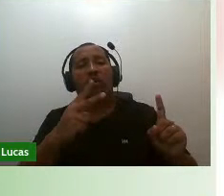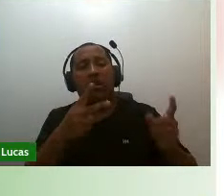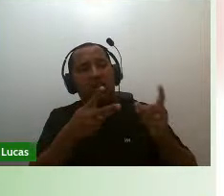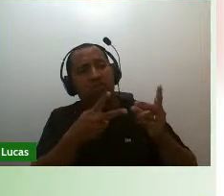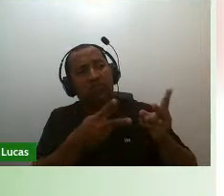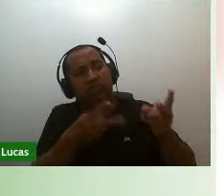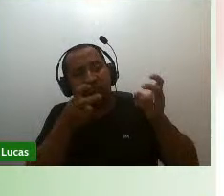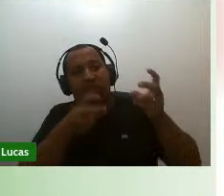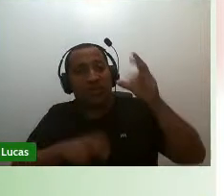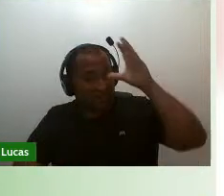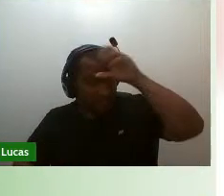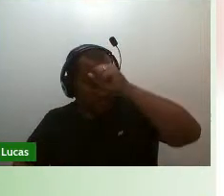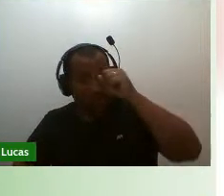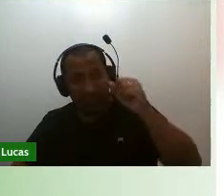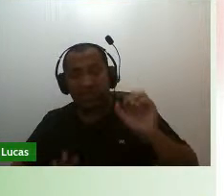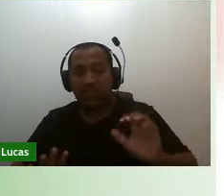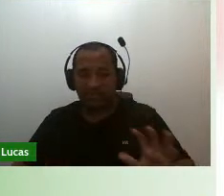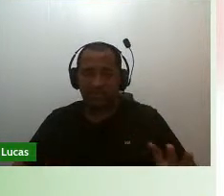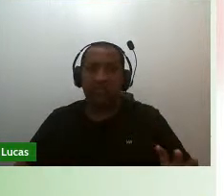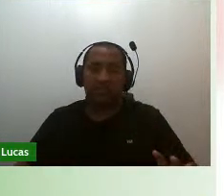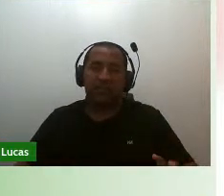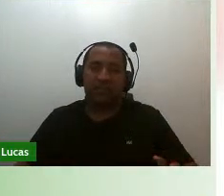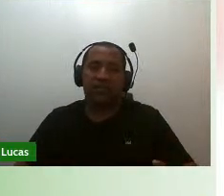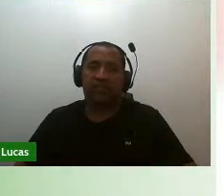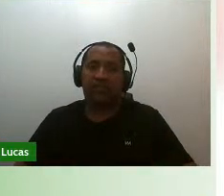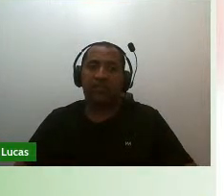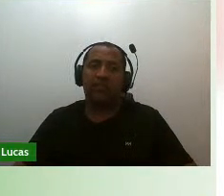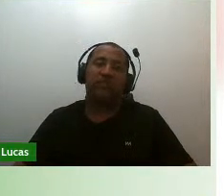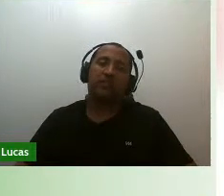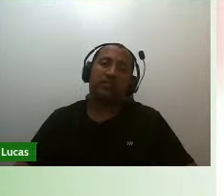mais pragmática, vamos dizer assim,